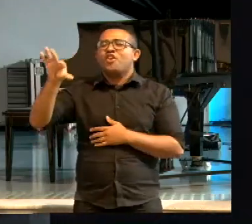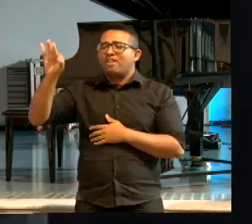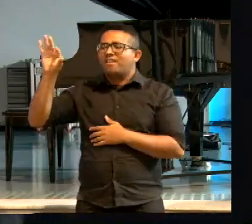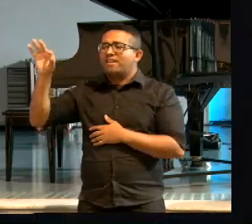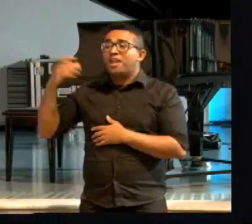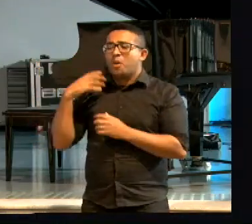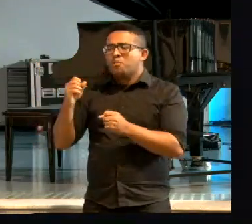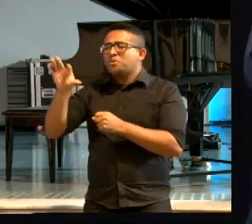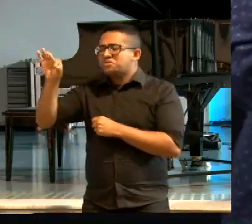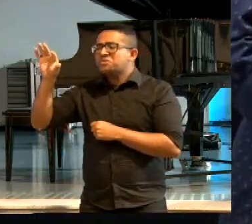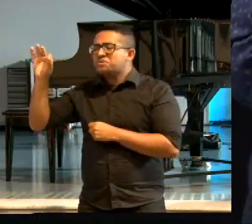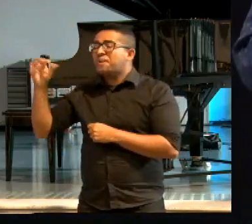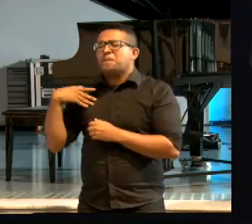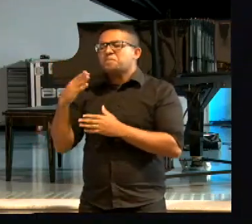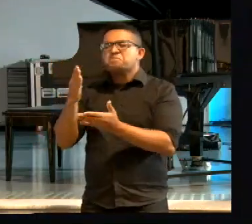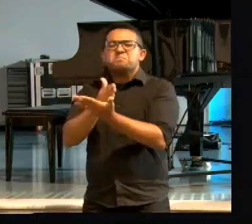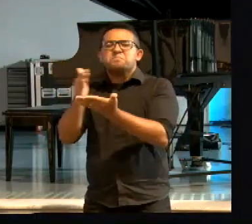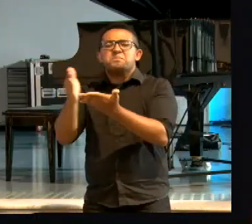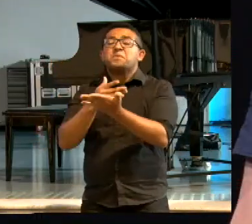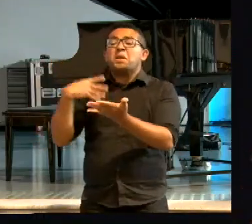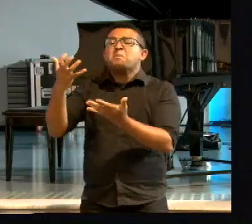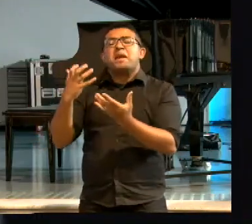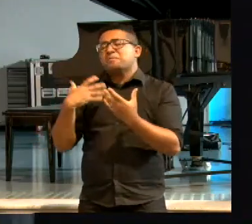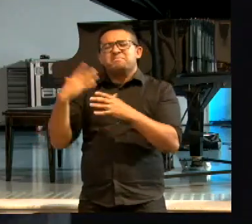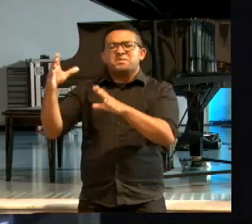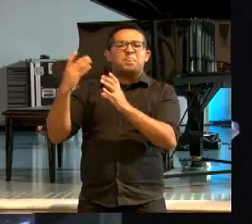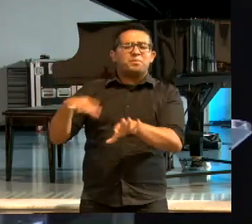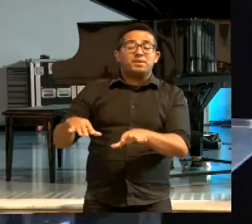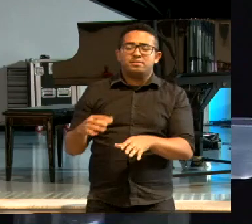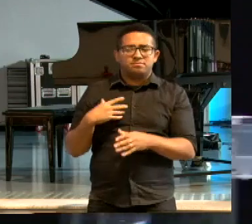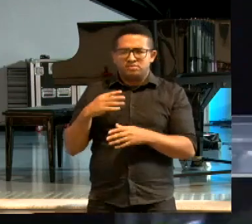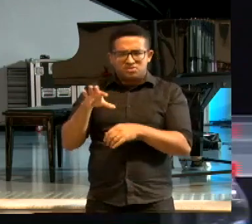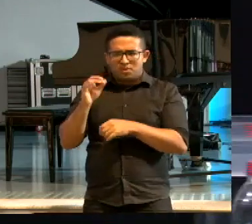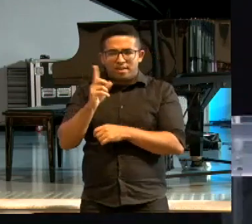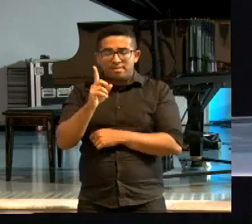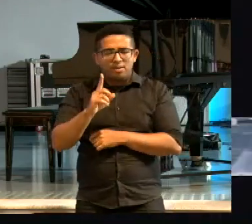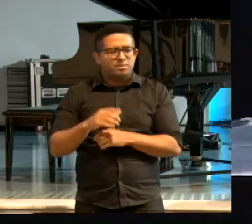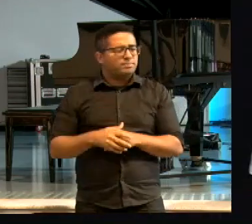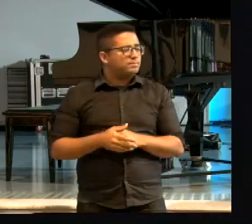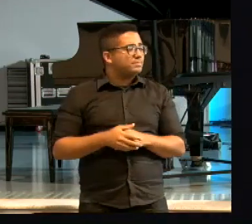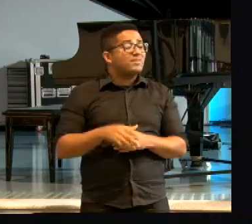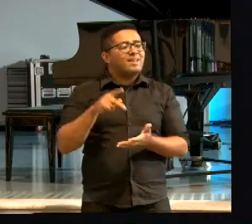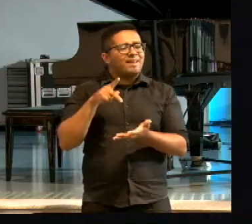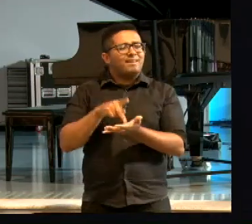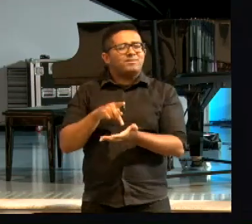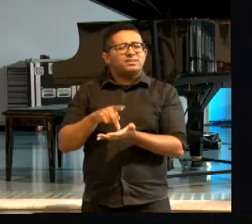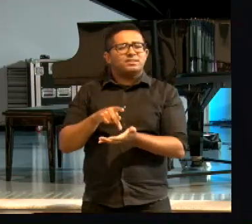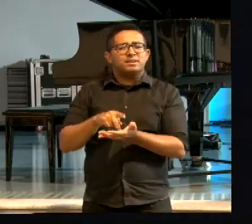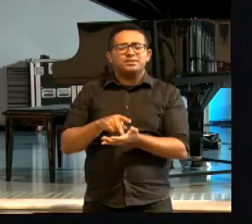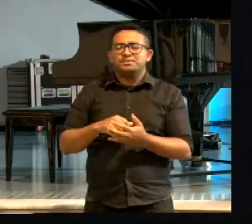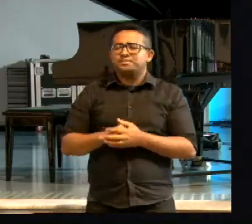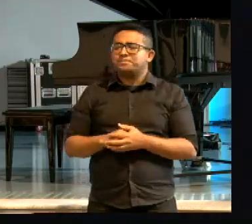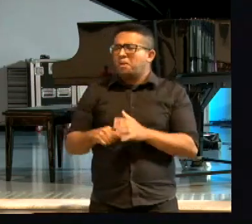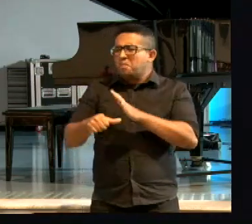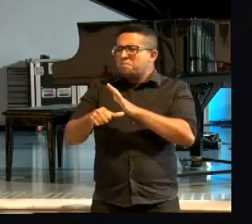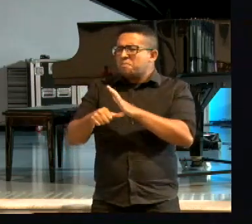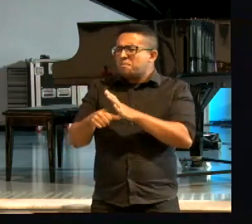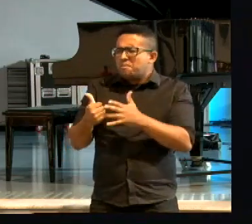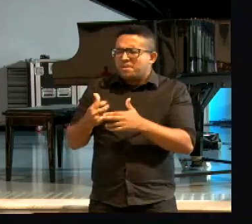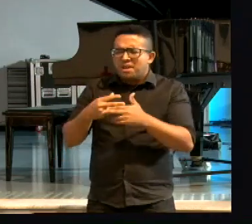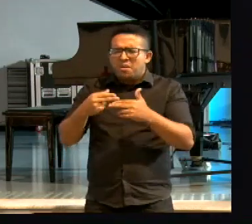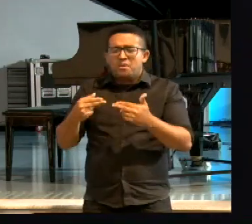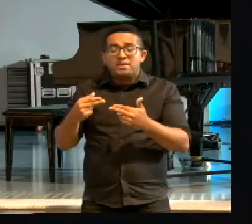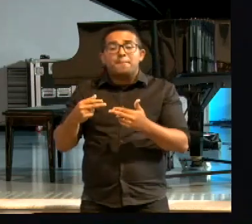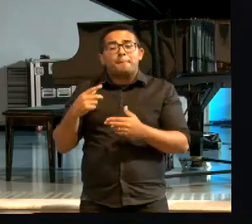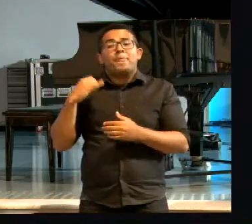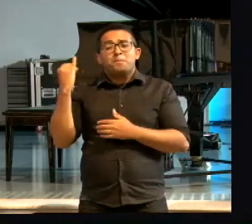pode escolher que parte quer e que parte não quer. Na verdade, a primeira coisa que eu acho que